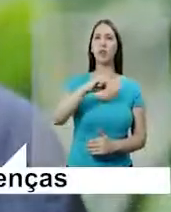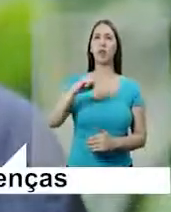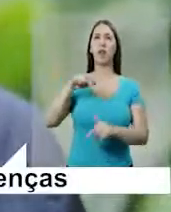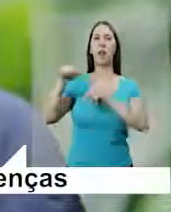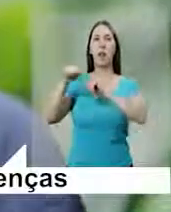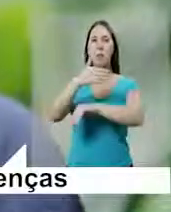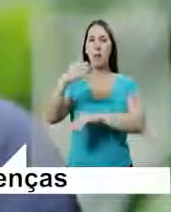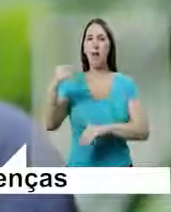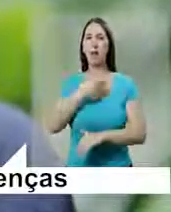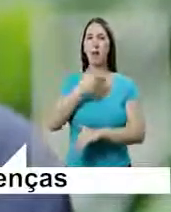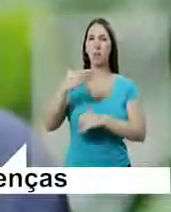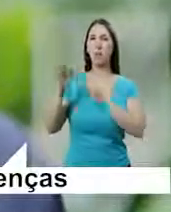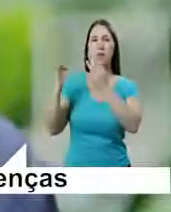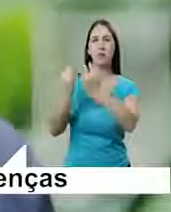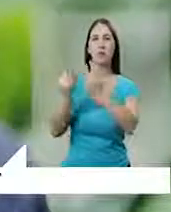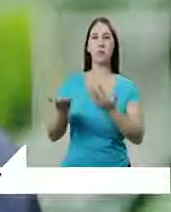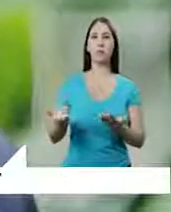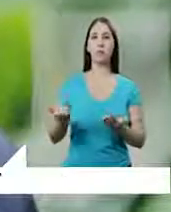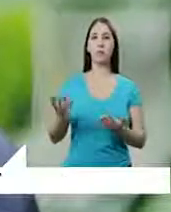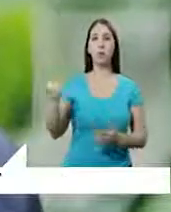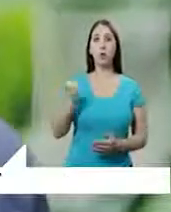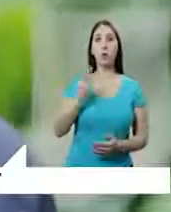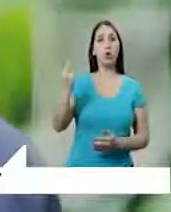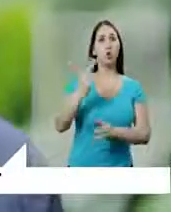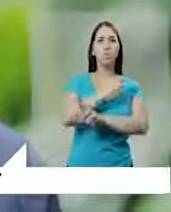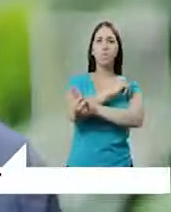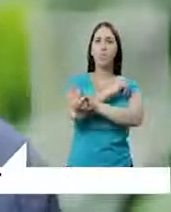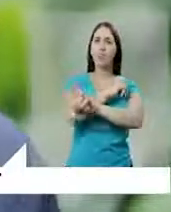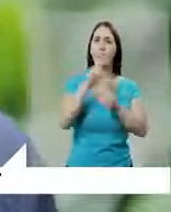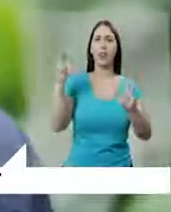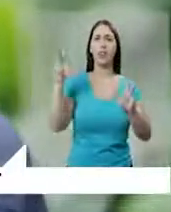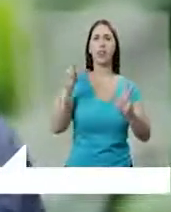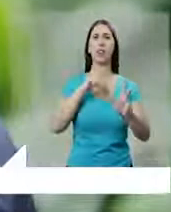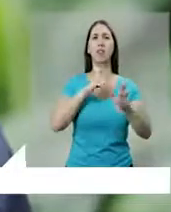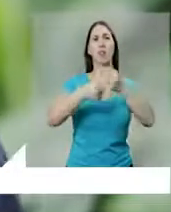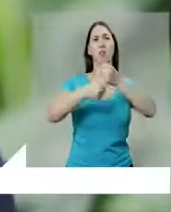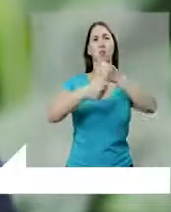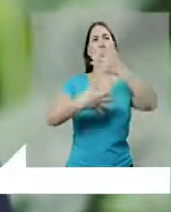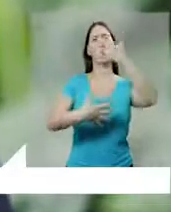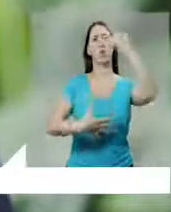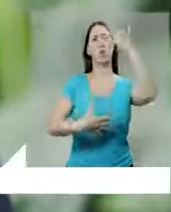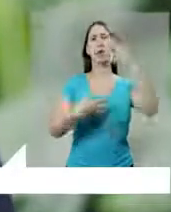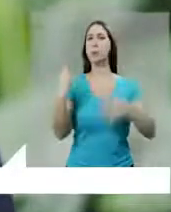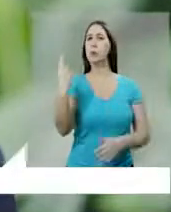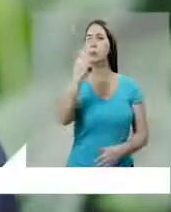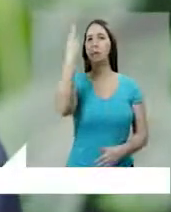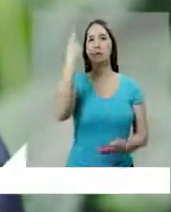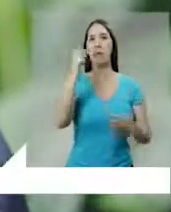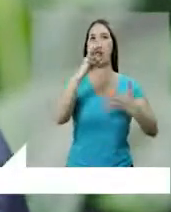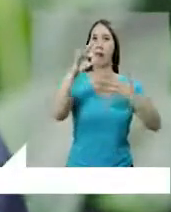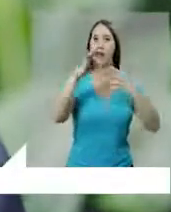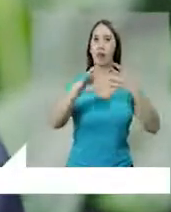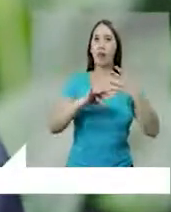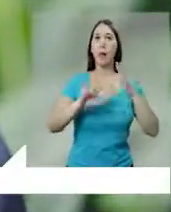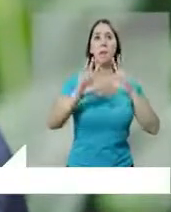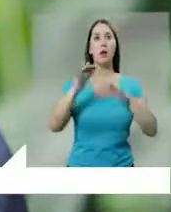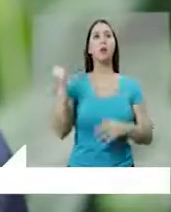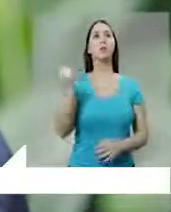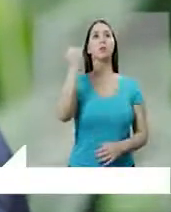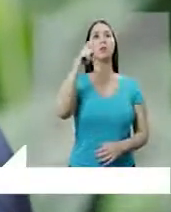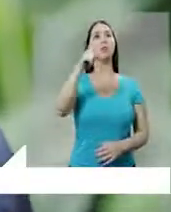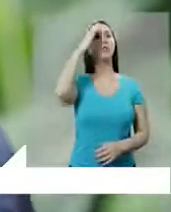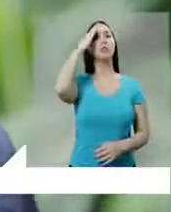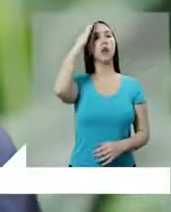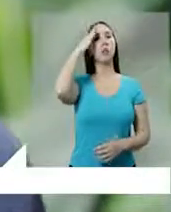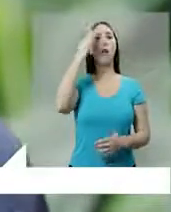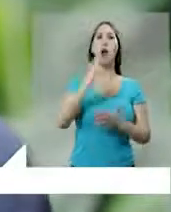e o meu adversário socialista temos diferenças tão grandes que seria impossível tentar listar todas elas aqui. Mas é importante você saber